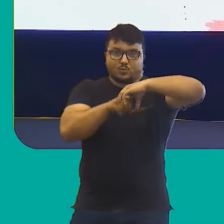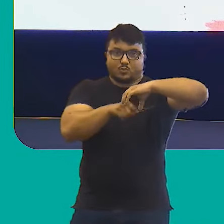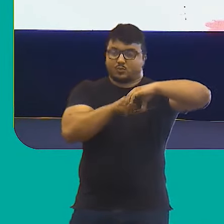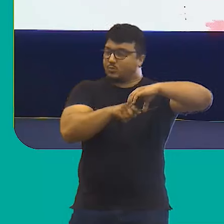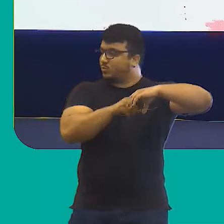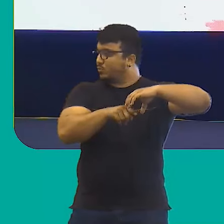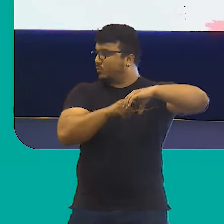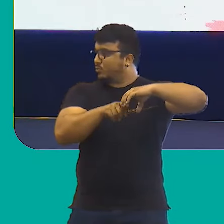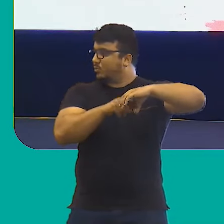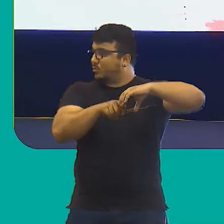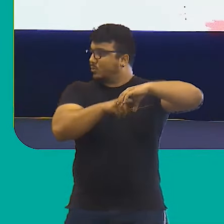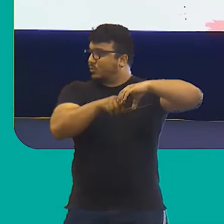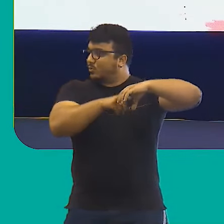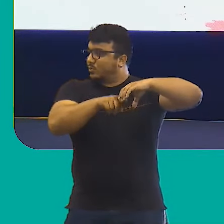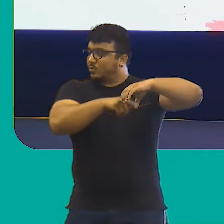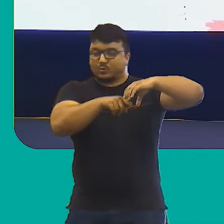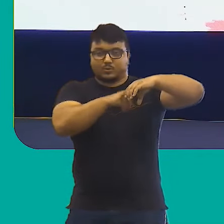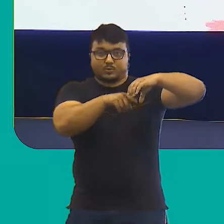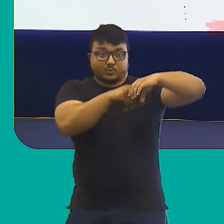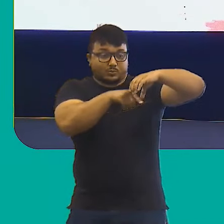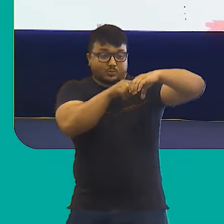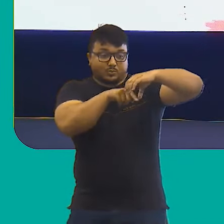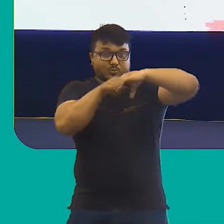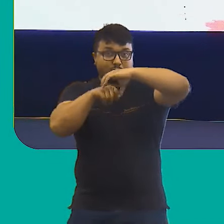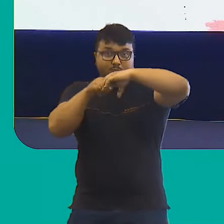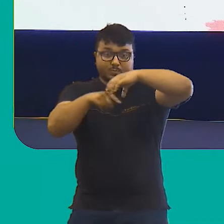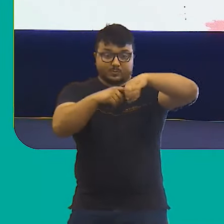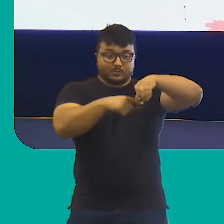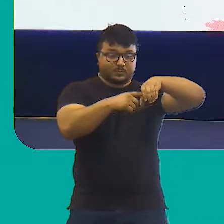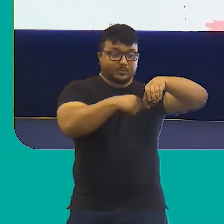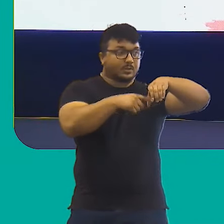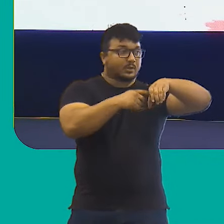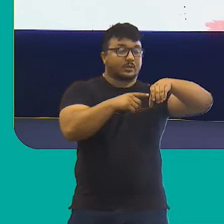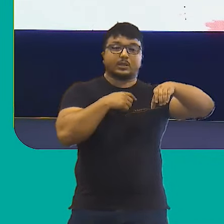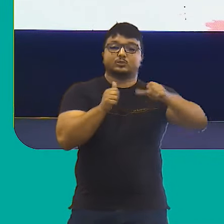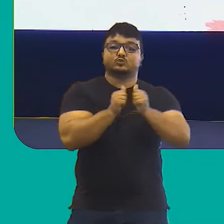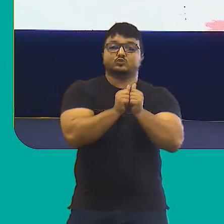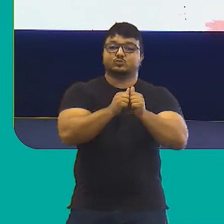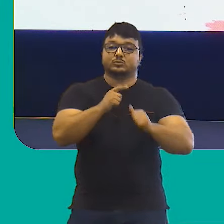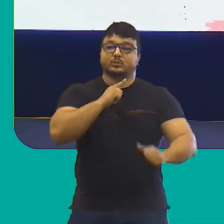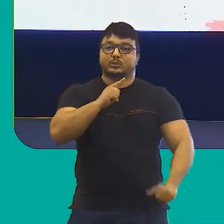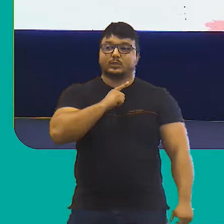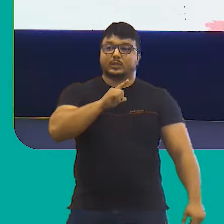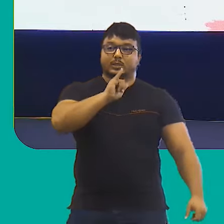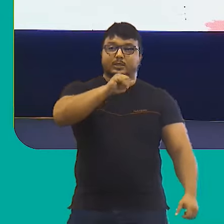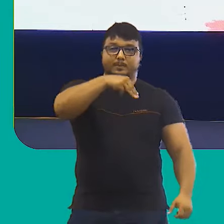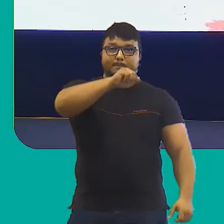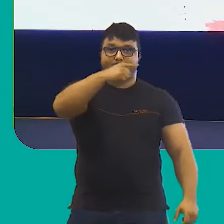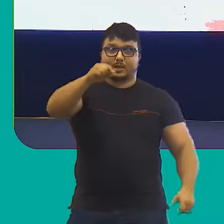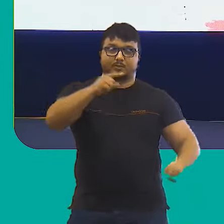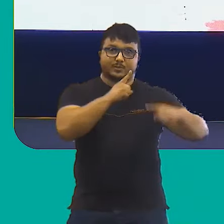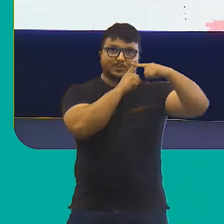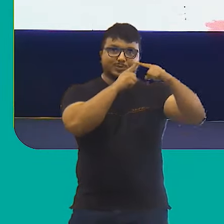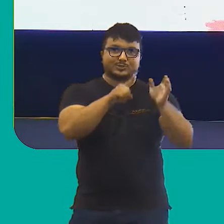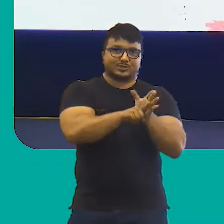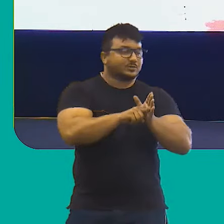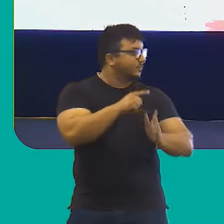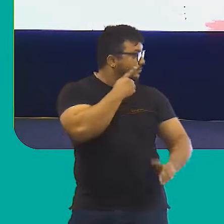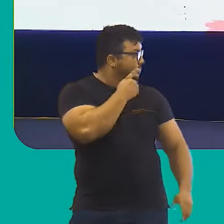vai girando. Essa turbina está junto de um ímã. Ímã, que é aquilo que produz o